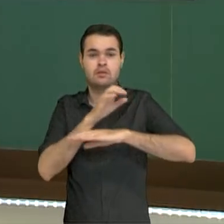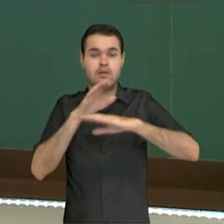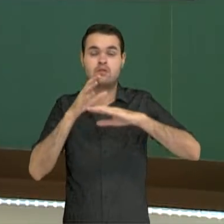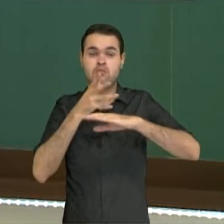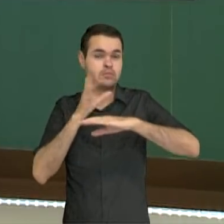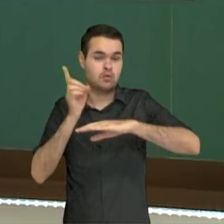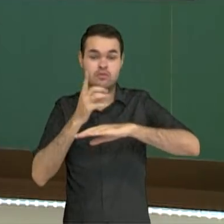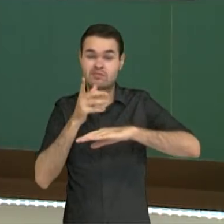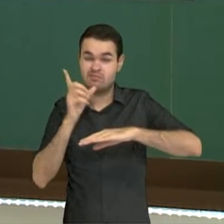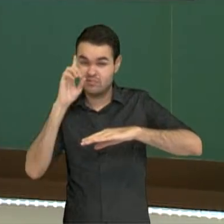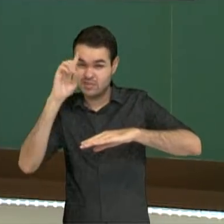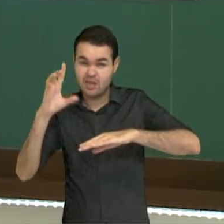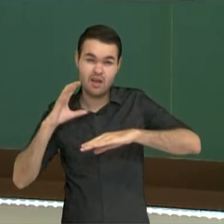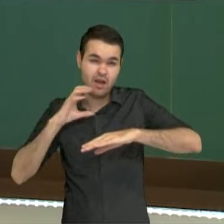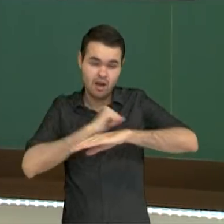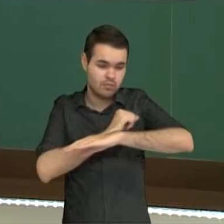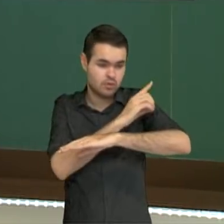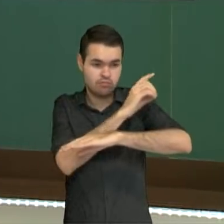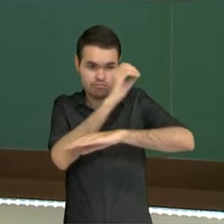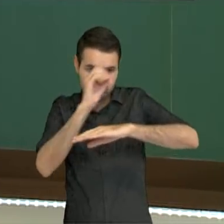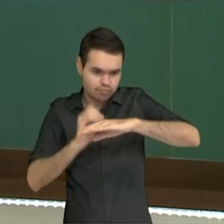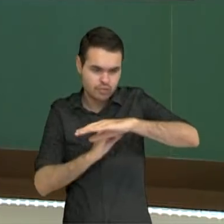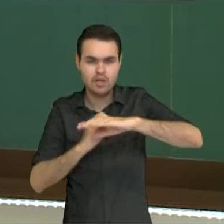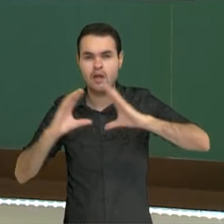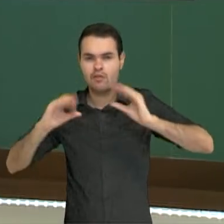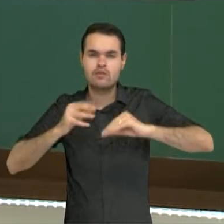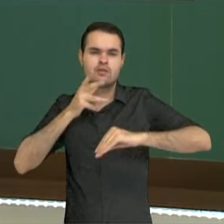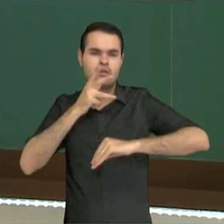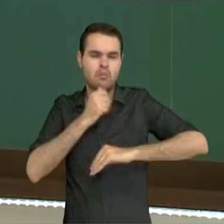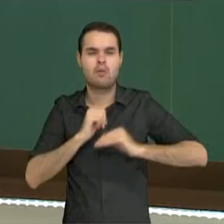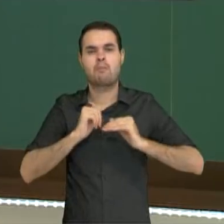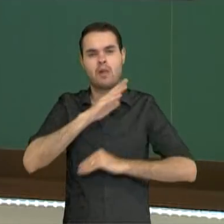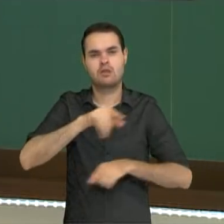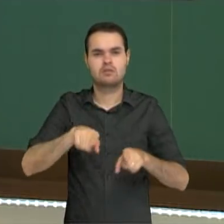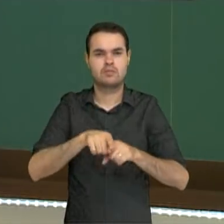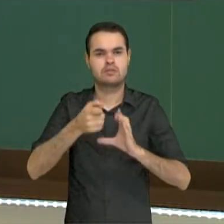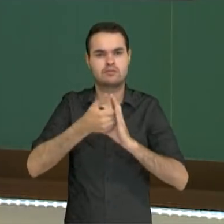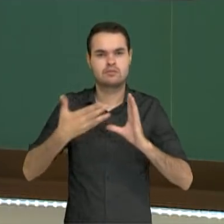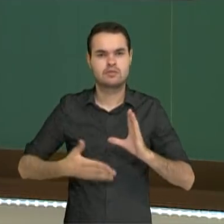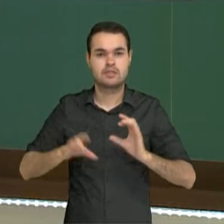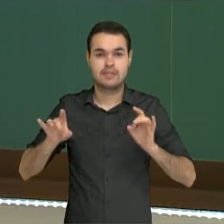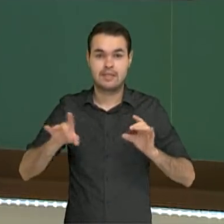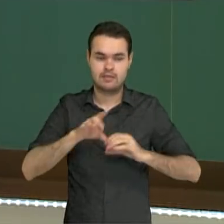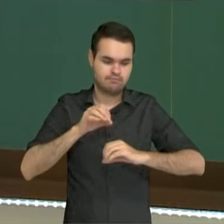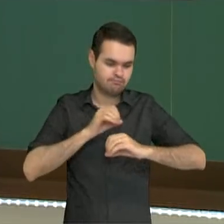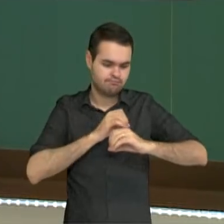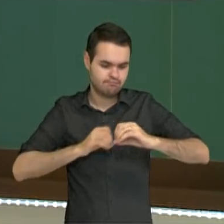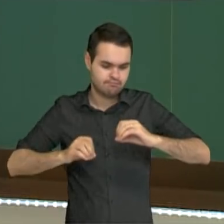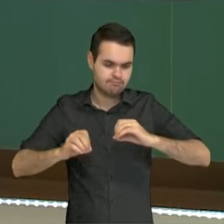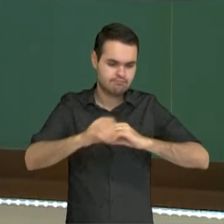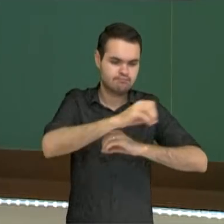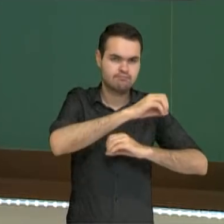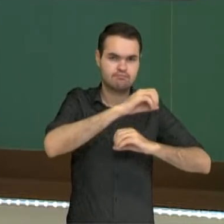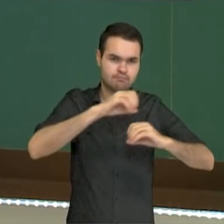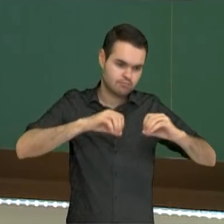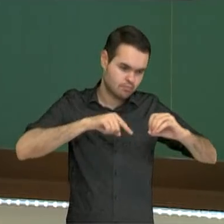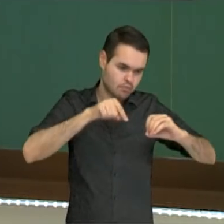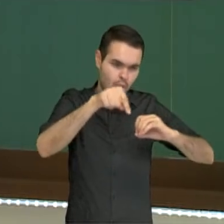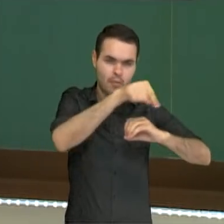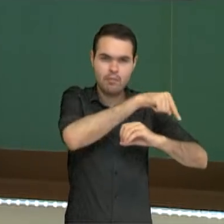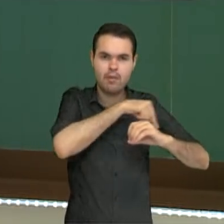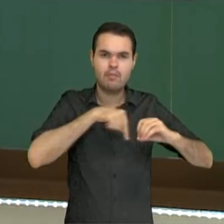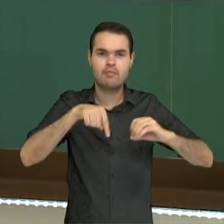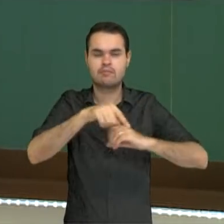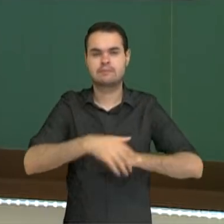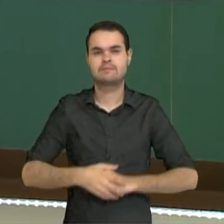vão durar mais tempo. Características ali das 4 estações do ano. A partir disso, a gente tem